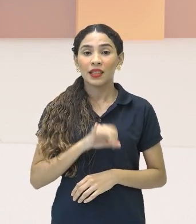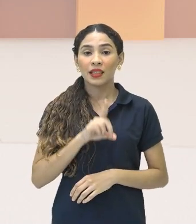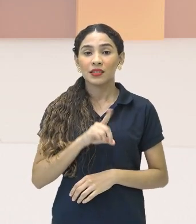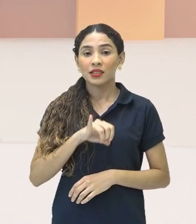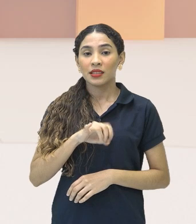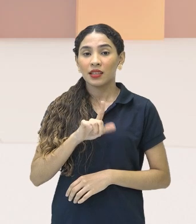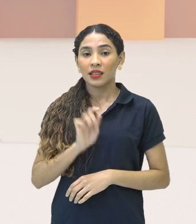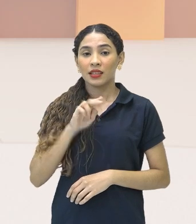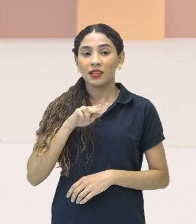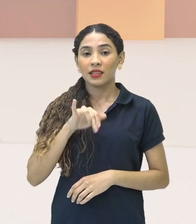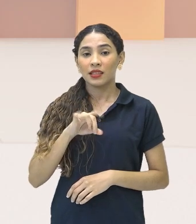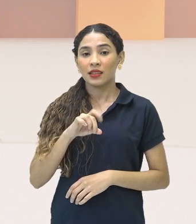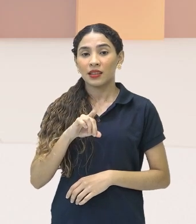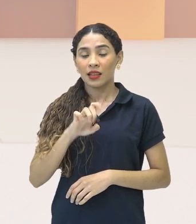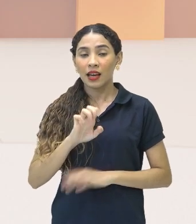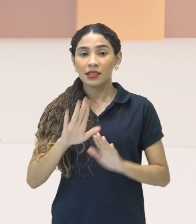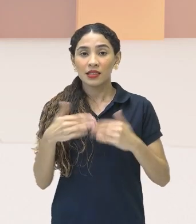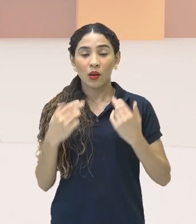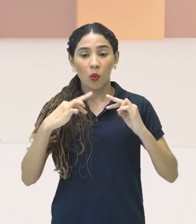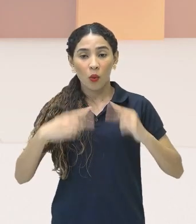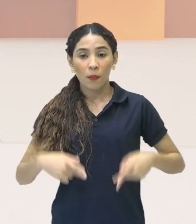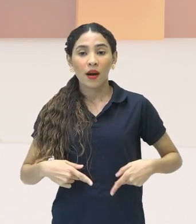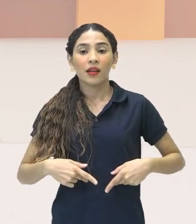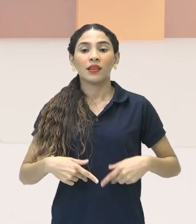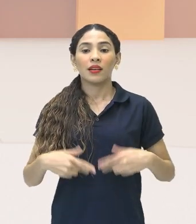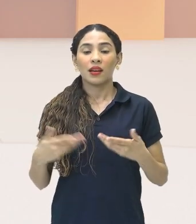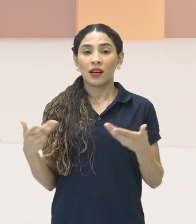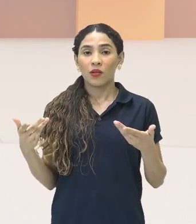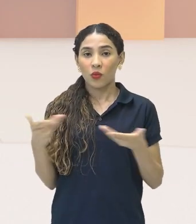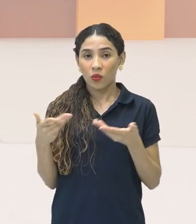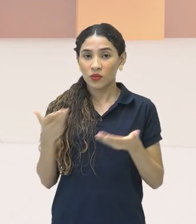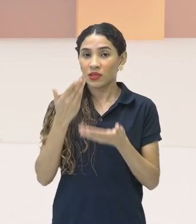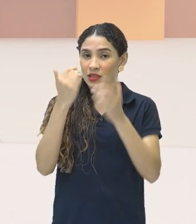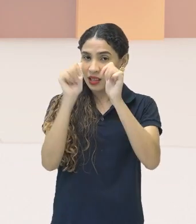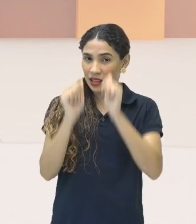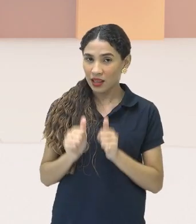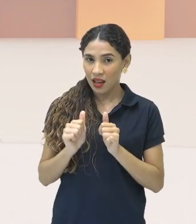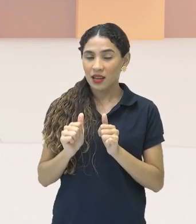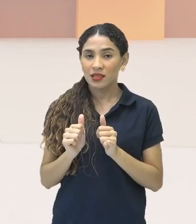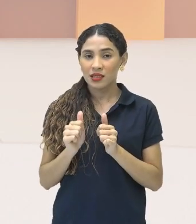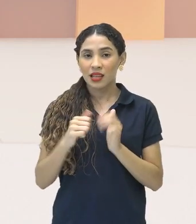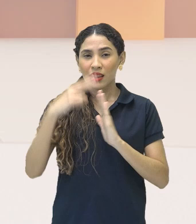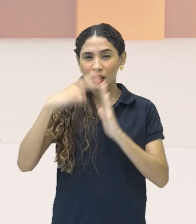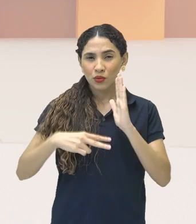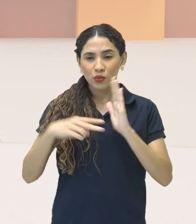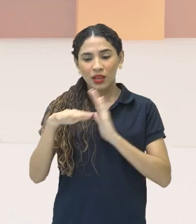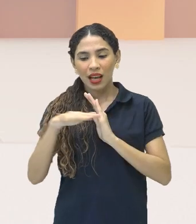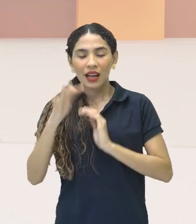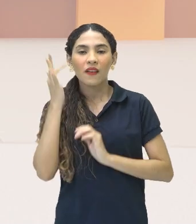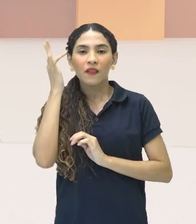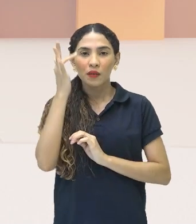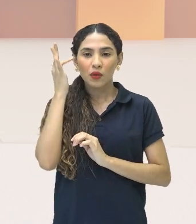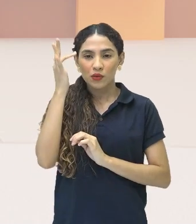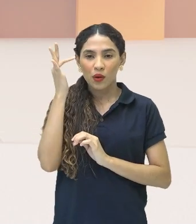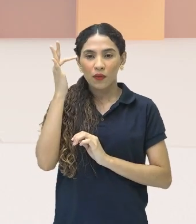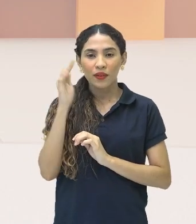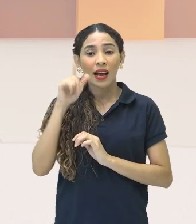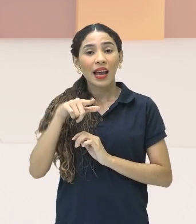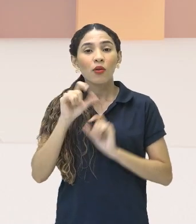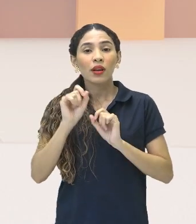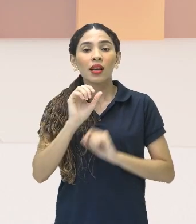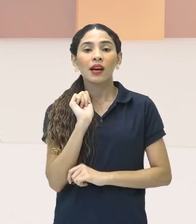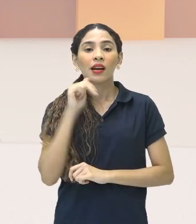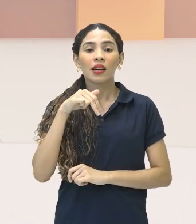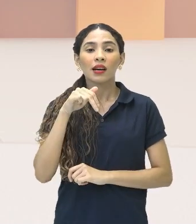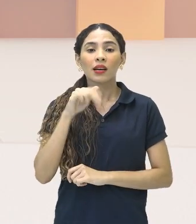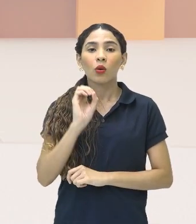né? Então, a dignidade humana, aqui nessa nossa análise, nossa leitura filosófica, ela é